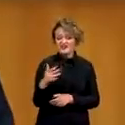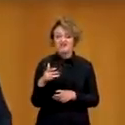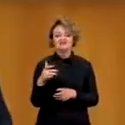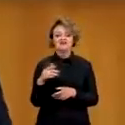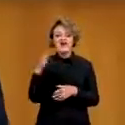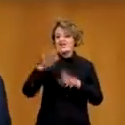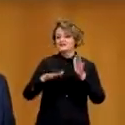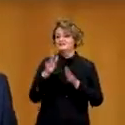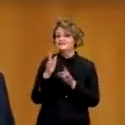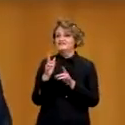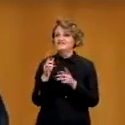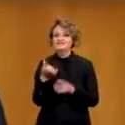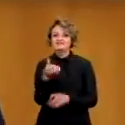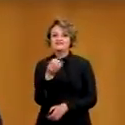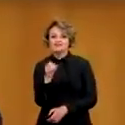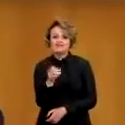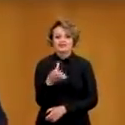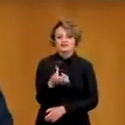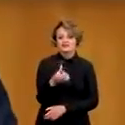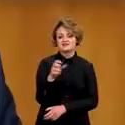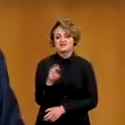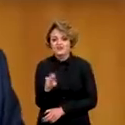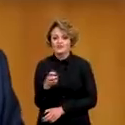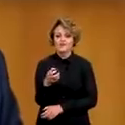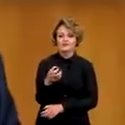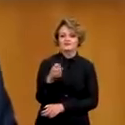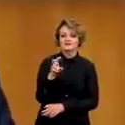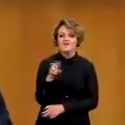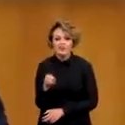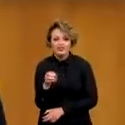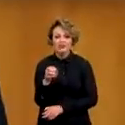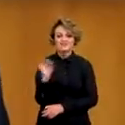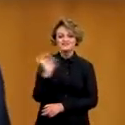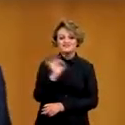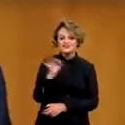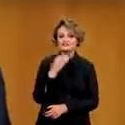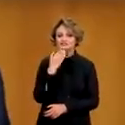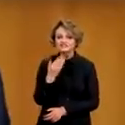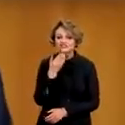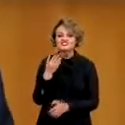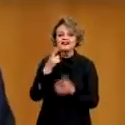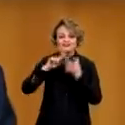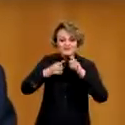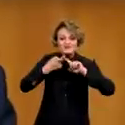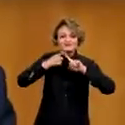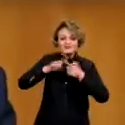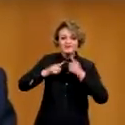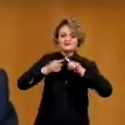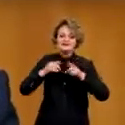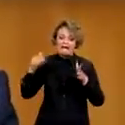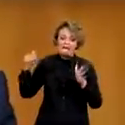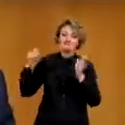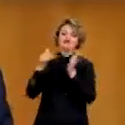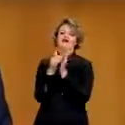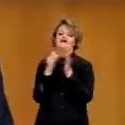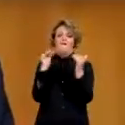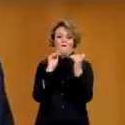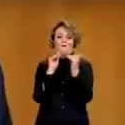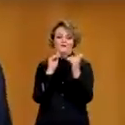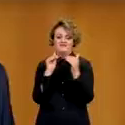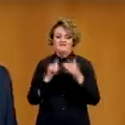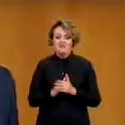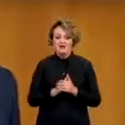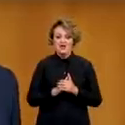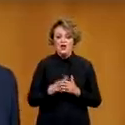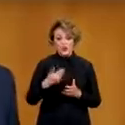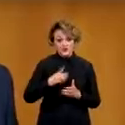às vezes a gente ficava com 65%, uhum. Às vezes ficava com 50%. Essa é a negociação. Quando o governo manda um projeto de